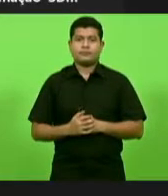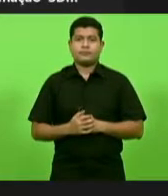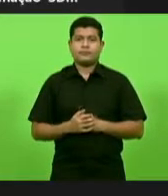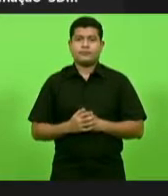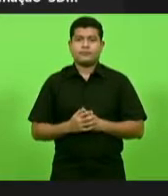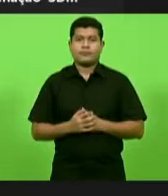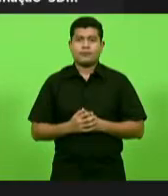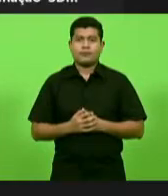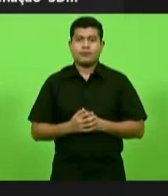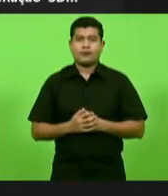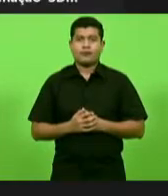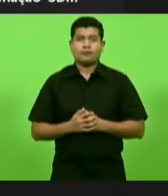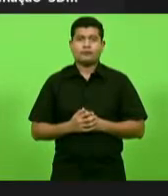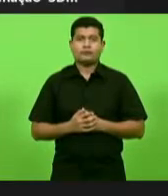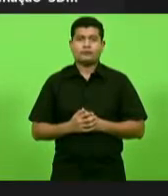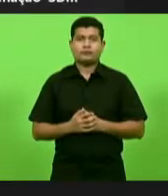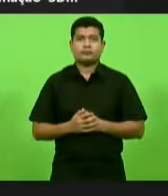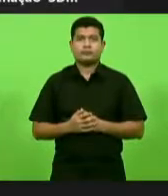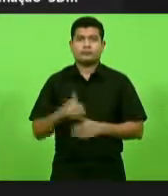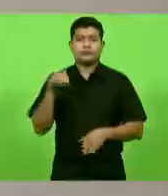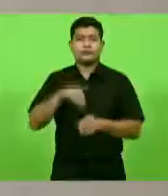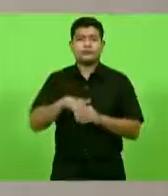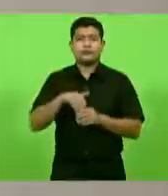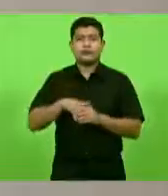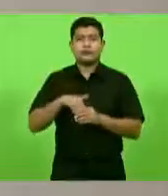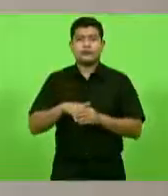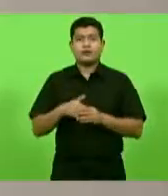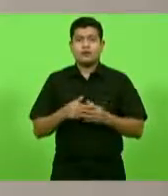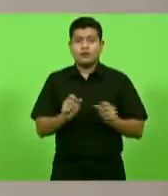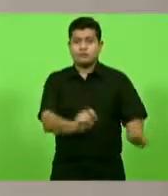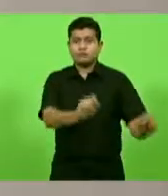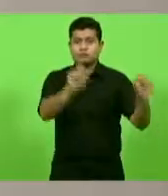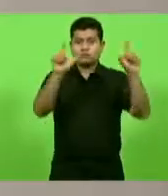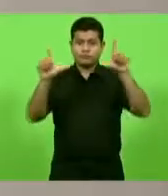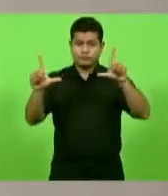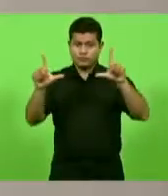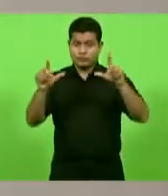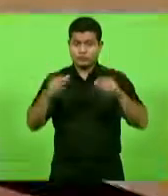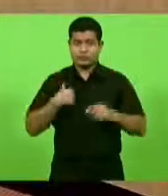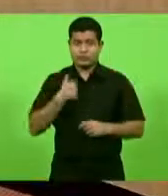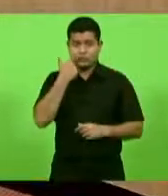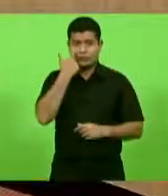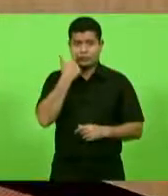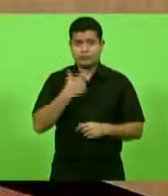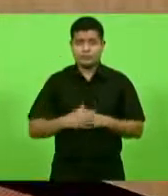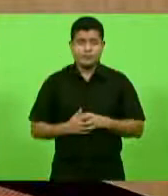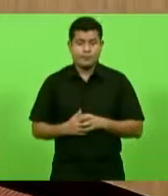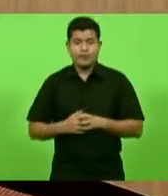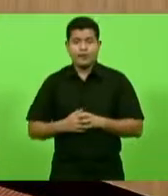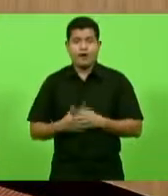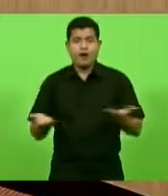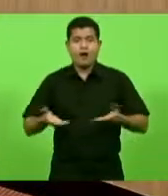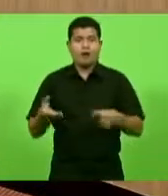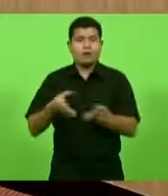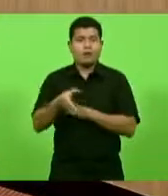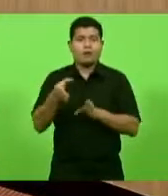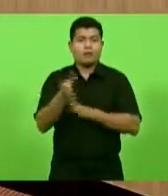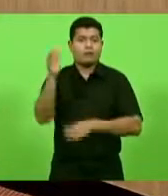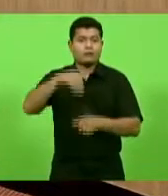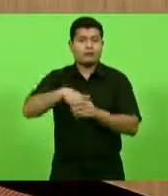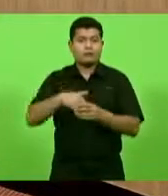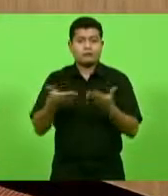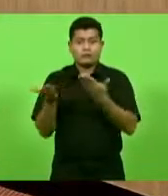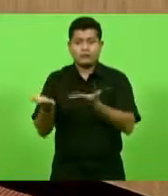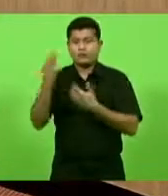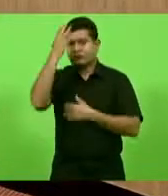64.6/2021. Voto, de acordo com o requerimento, voto será no painel. Só para encaminhamento de voto, senhor. Para encaminhamento de voto, com a palavra o deputado Ismael dos Santos.